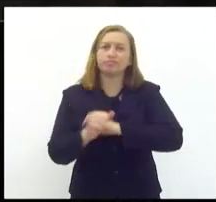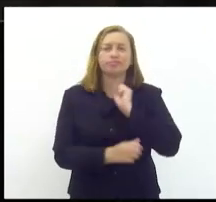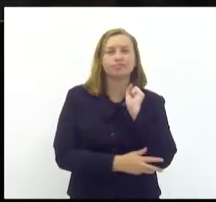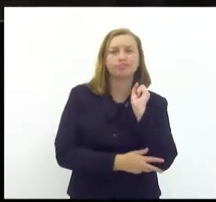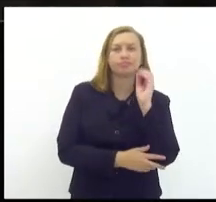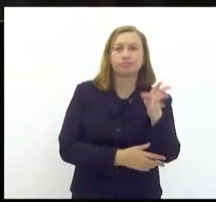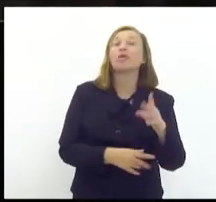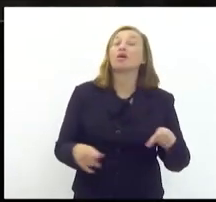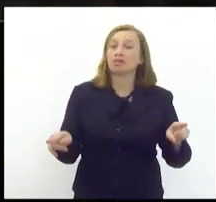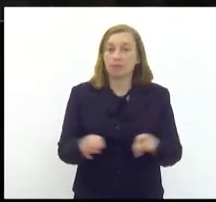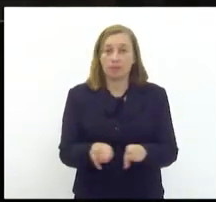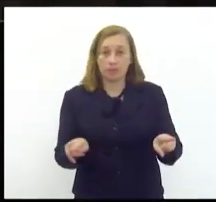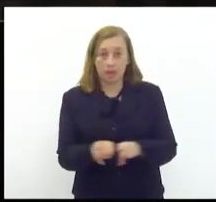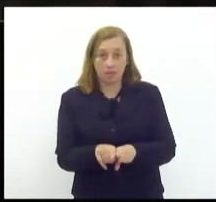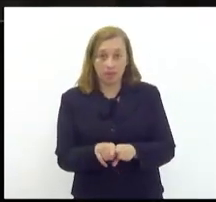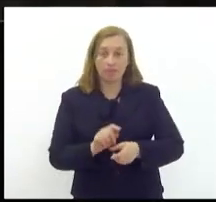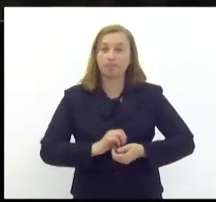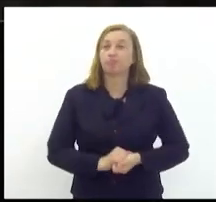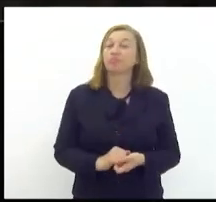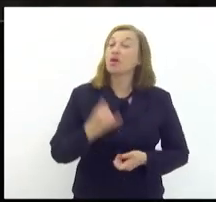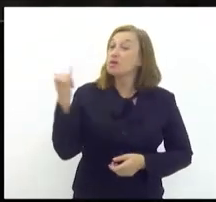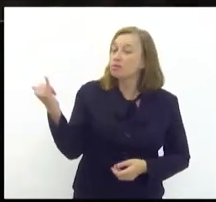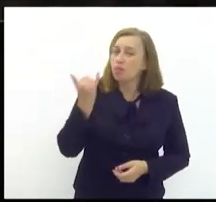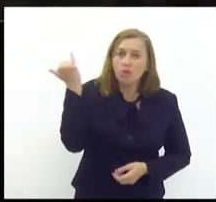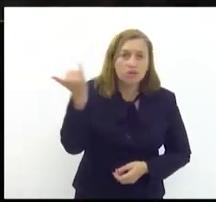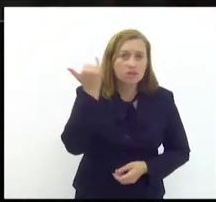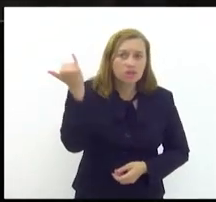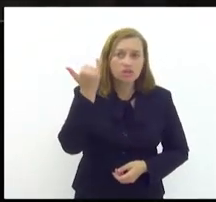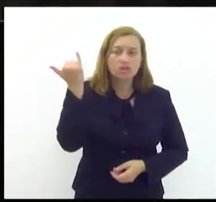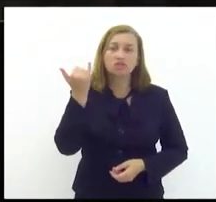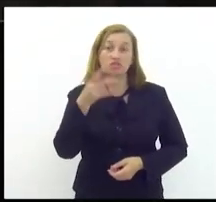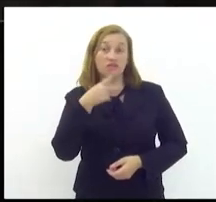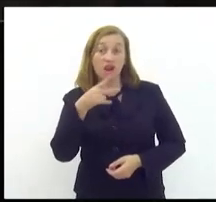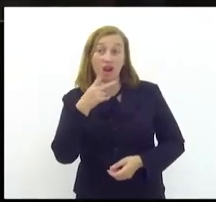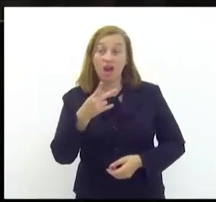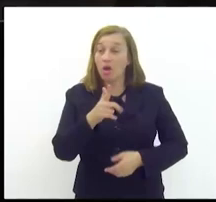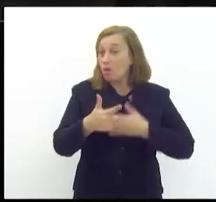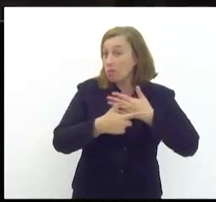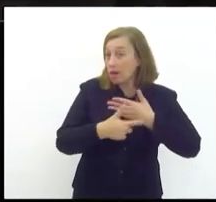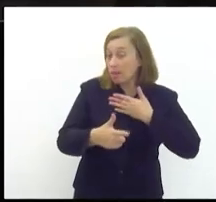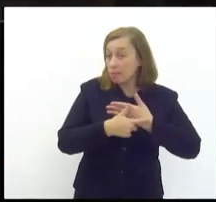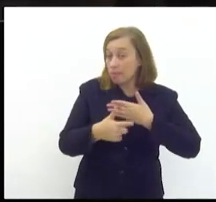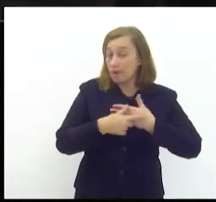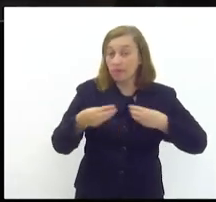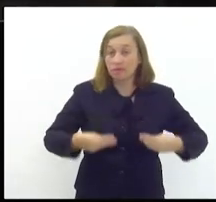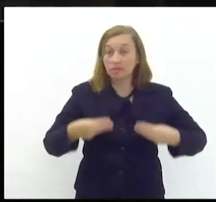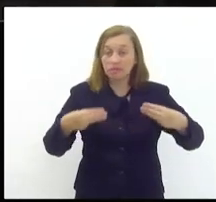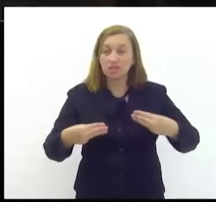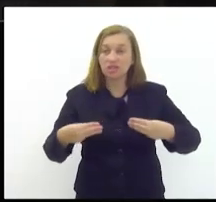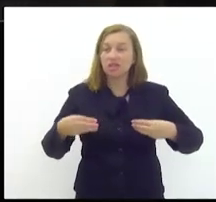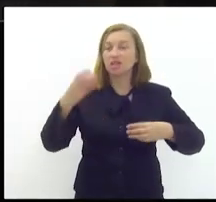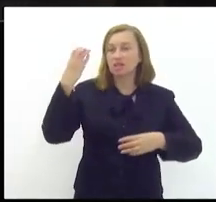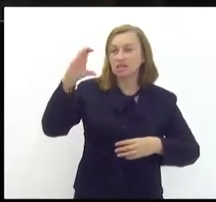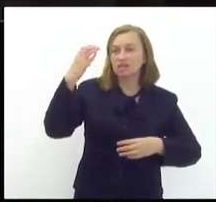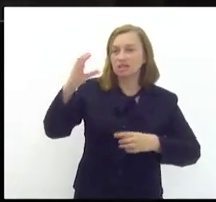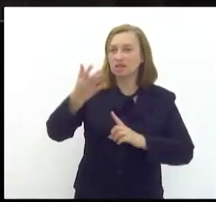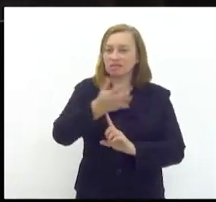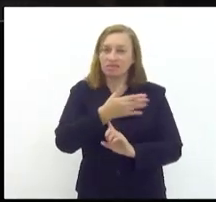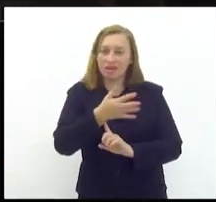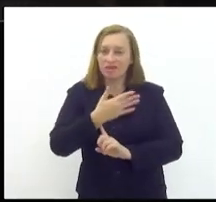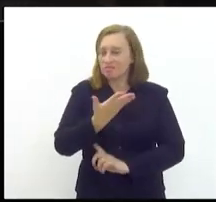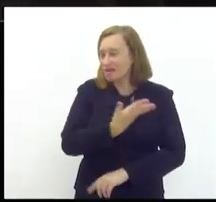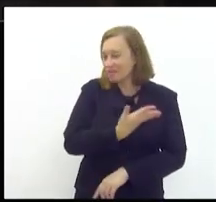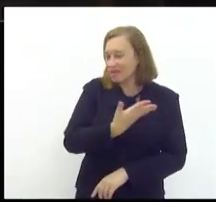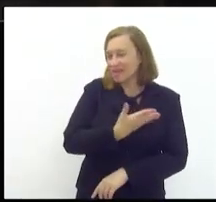Além disso é acho importantíssimo destacar o papel da ministra de ciência e tecnologia minha camarada